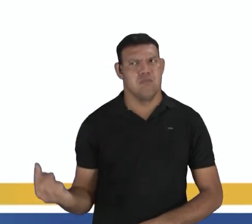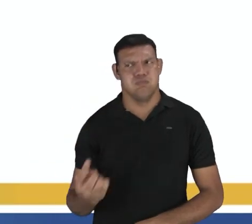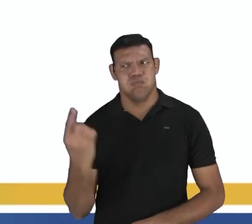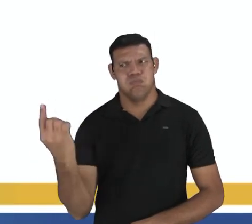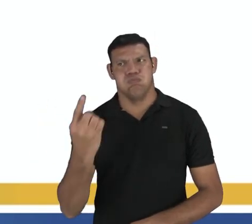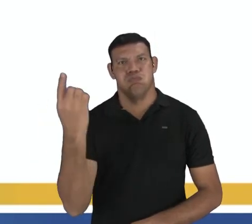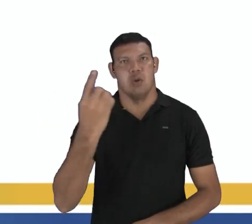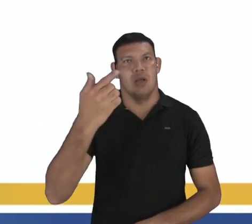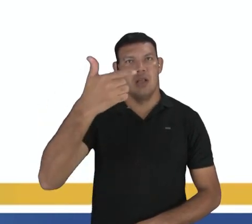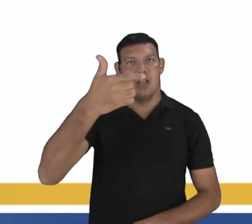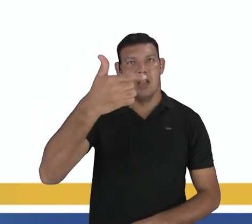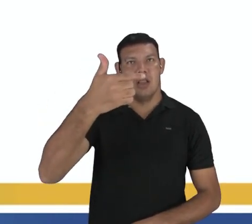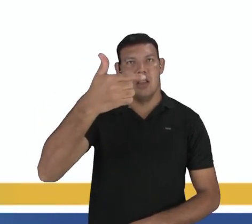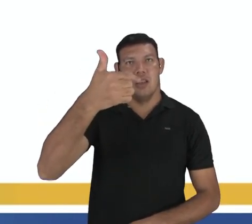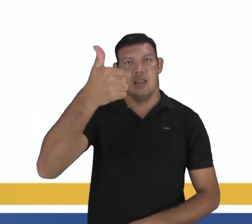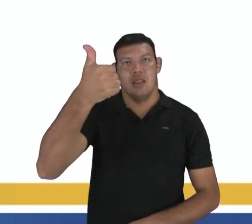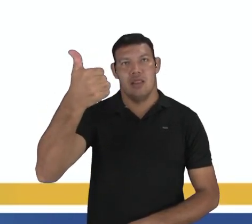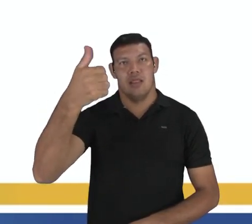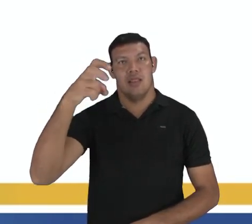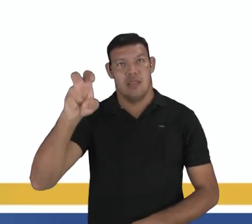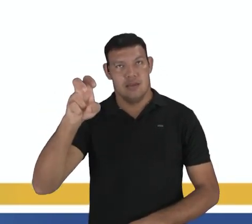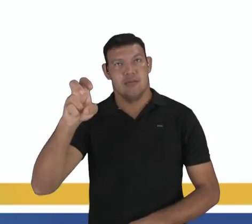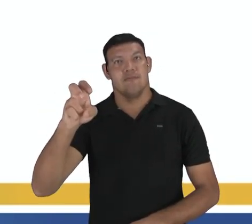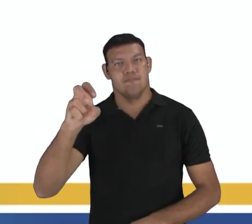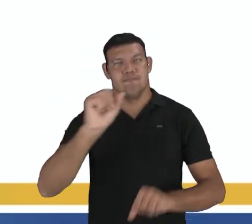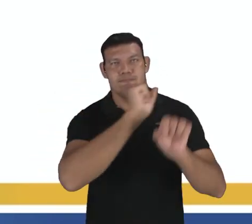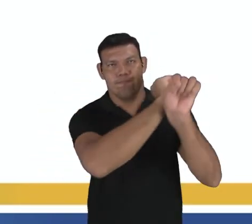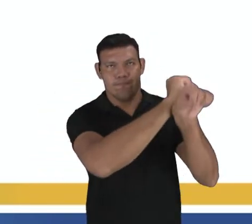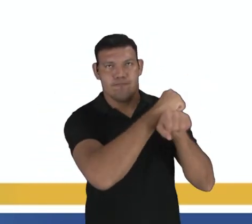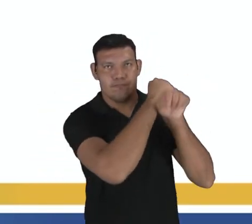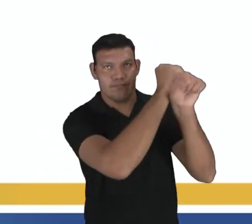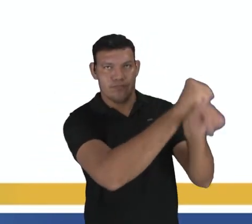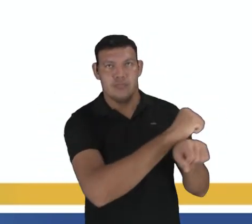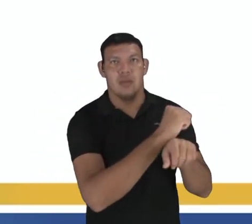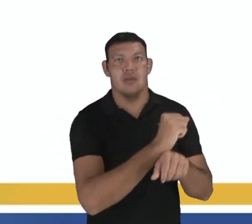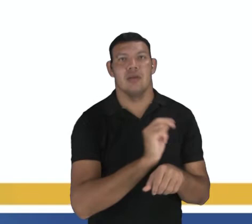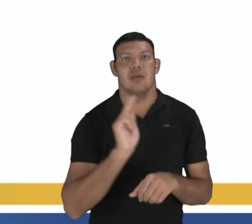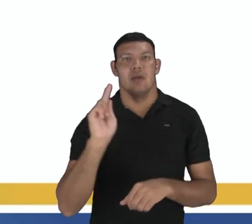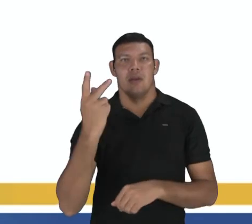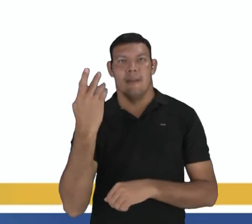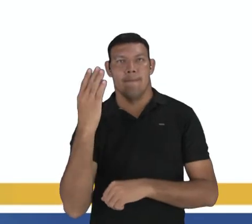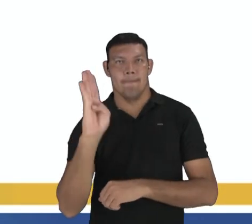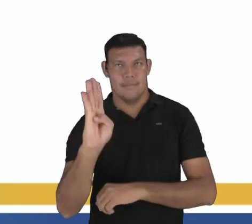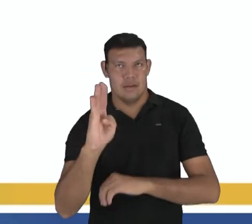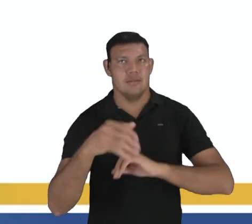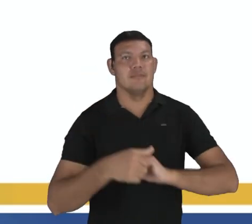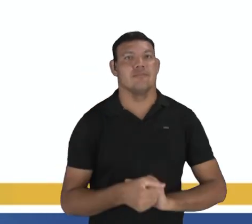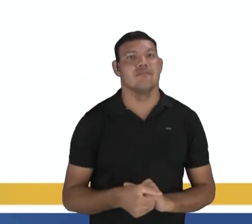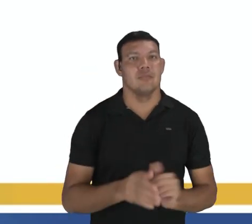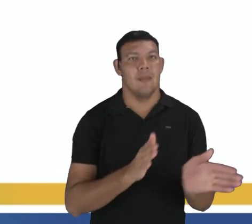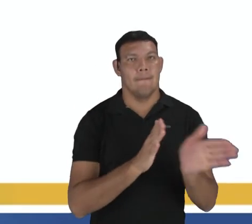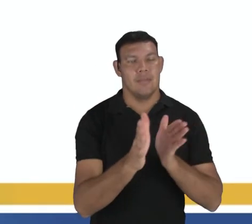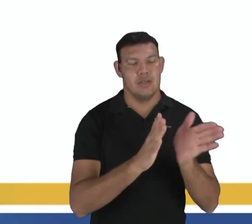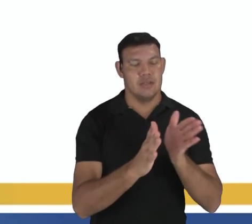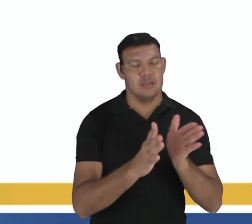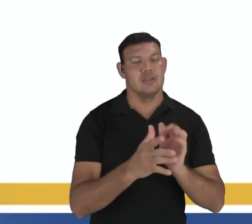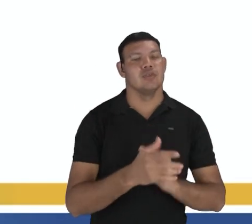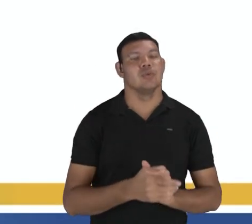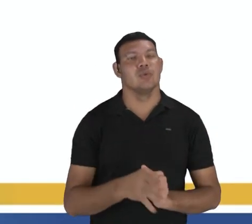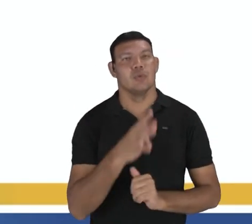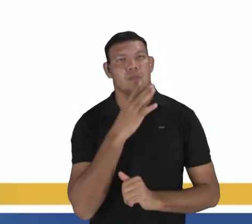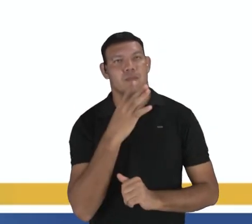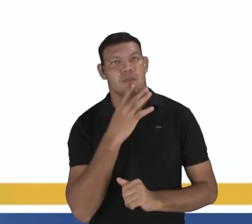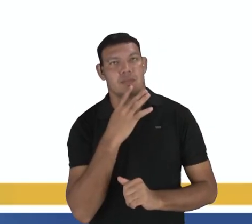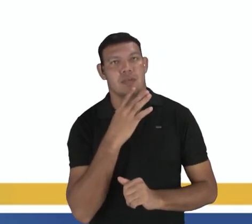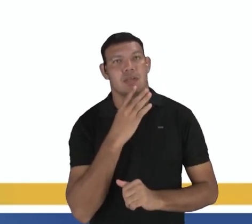narrativa bíblica, né? Ainda escravizou o povo hebreu, um período conhecido como o cativeiro da Babilônia, tá, pessoal? E aí, aqui só